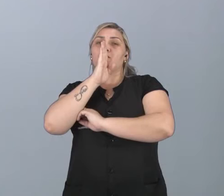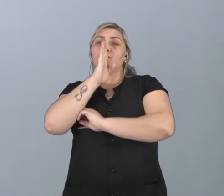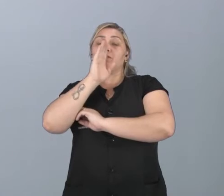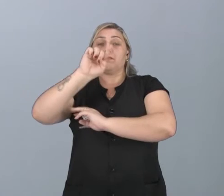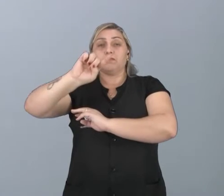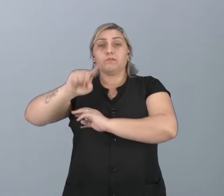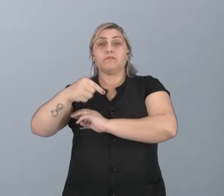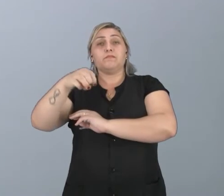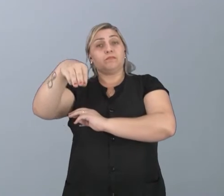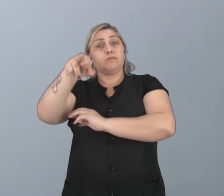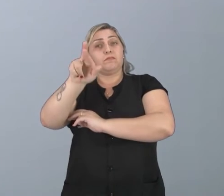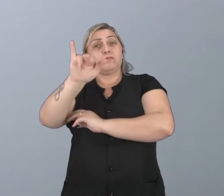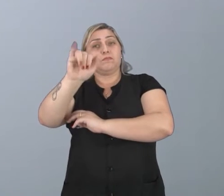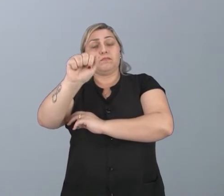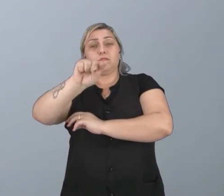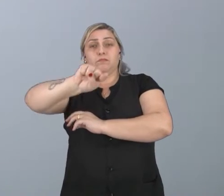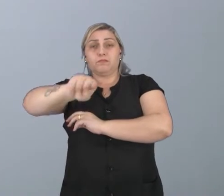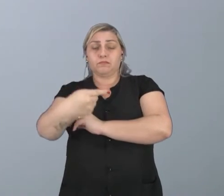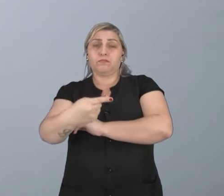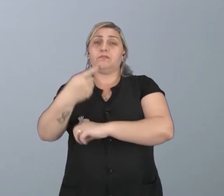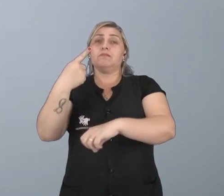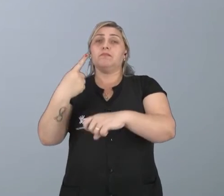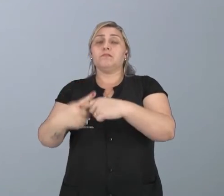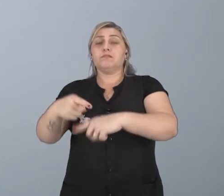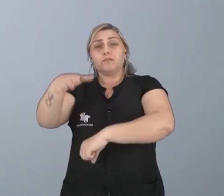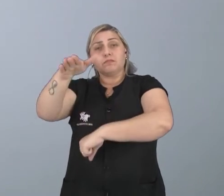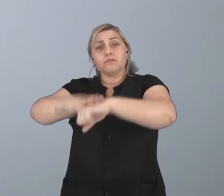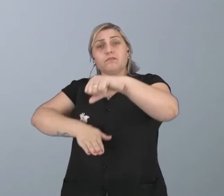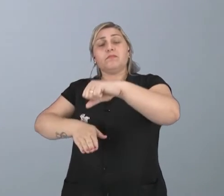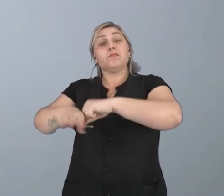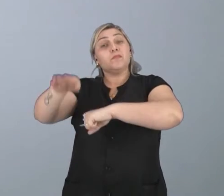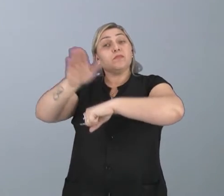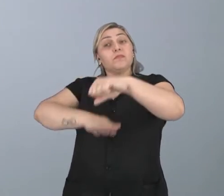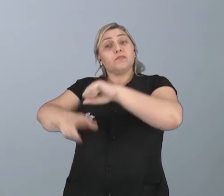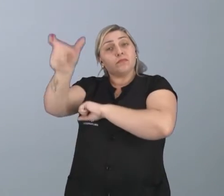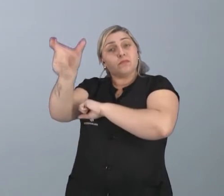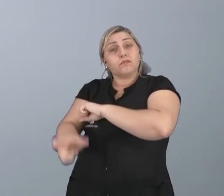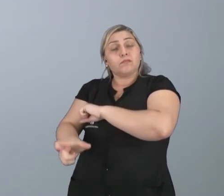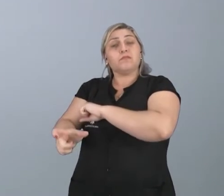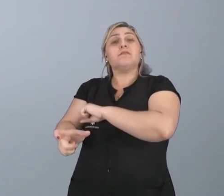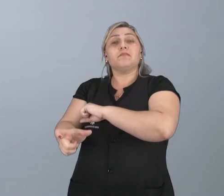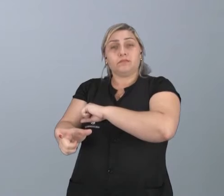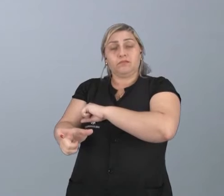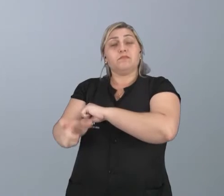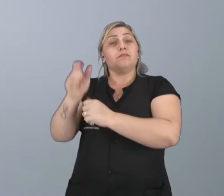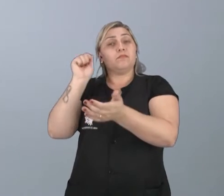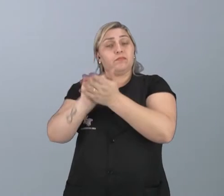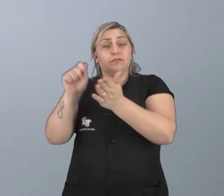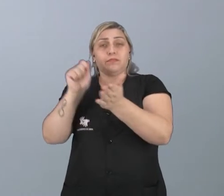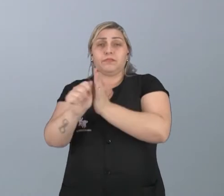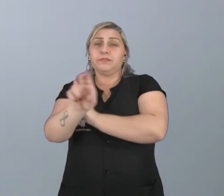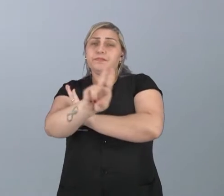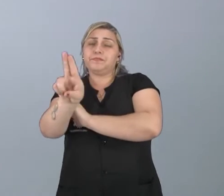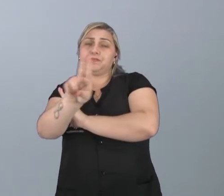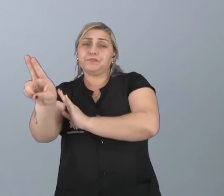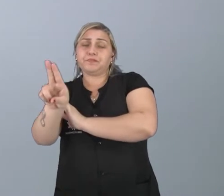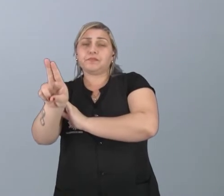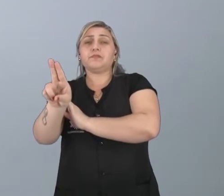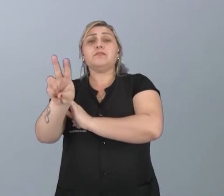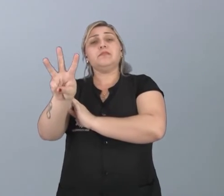vírgula, tá certo? Porque é um vocativo, tá? Então, sempre que eu disser, pronunciar, escrever o nome de alguém